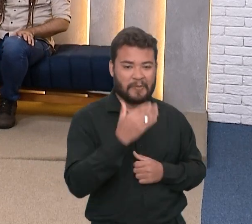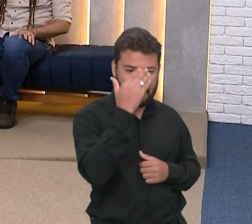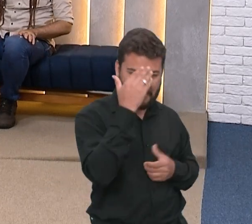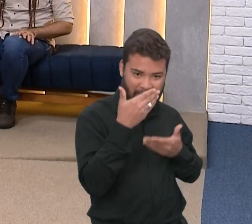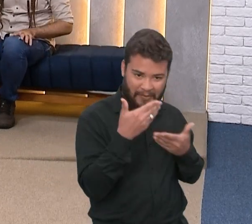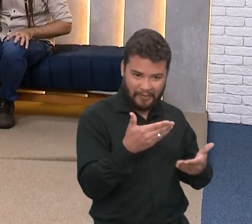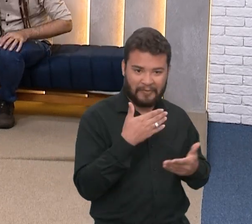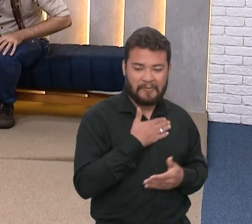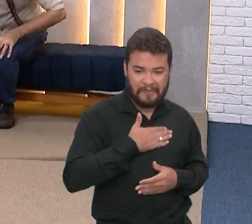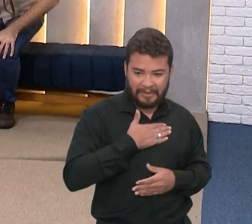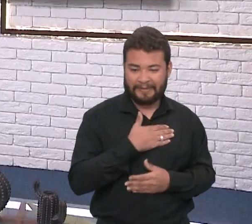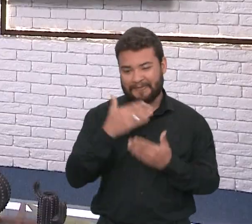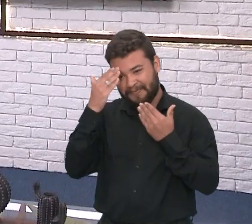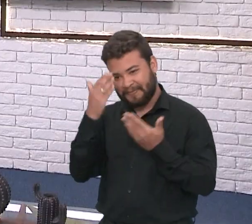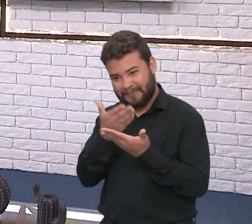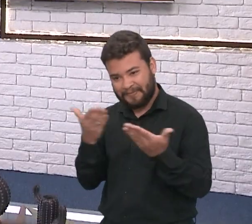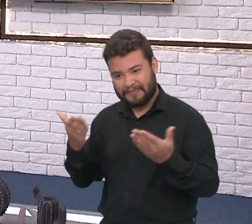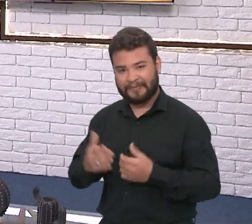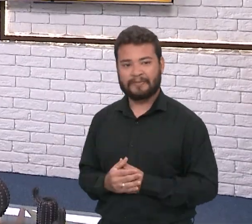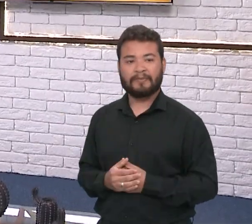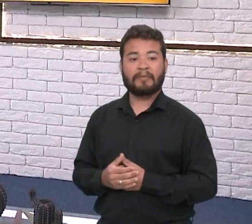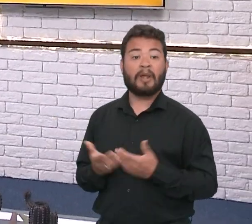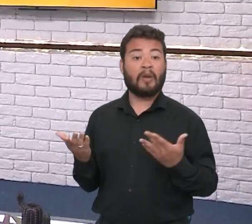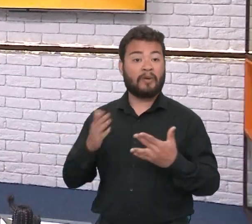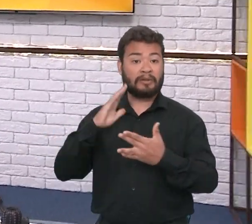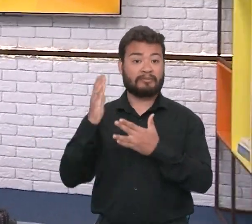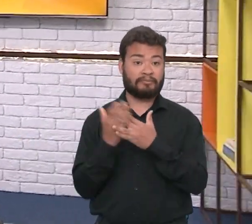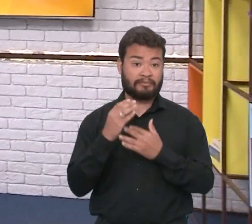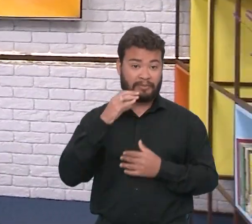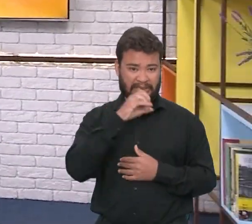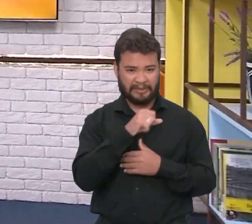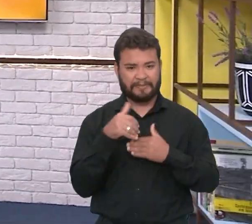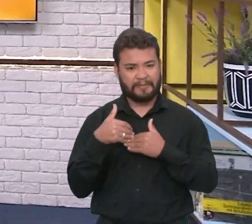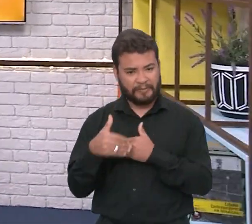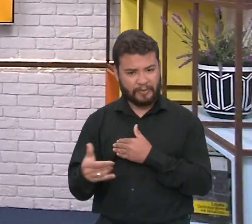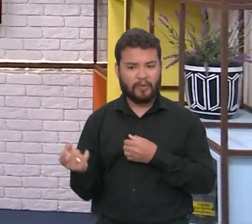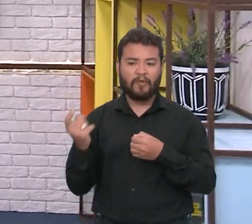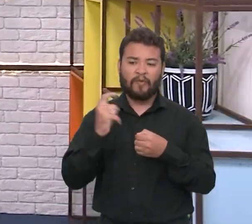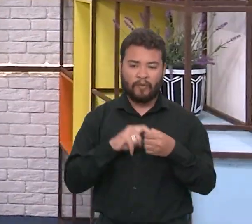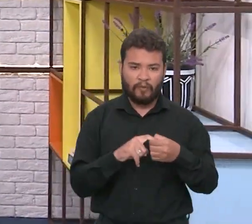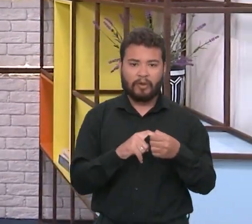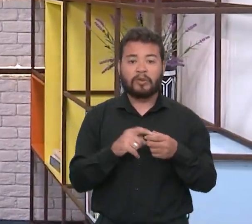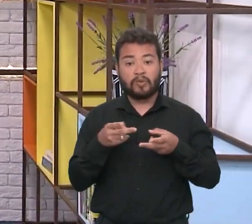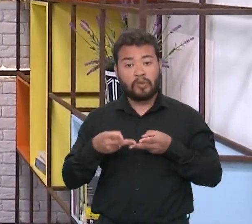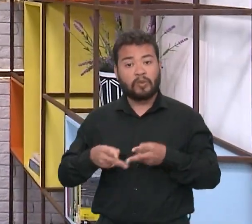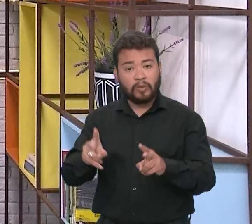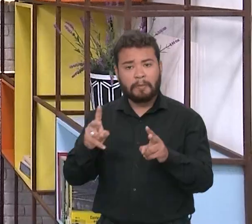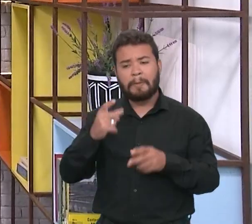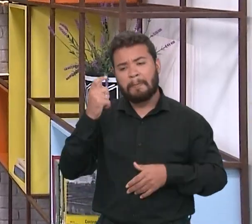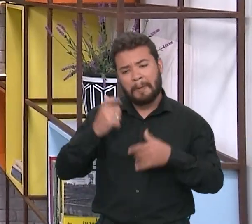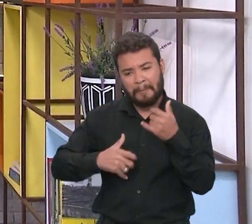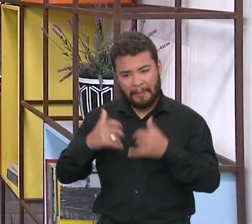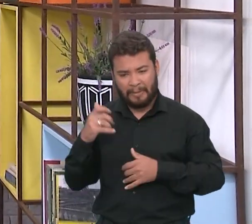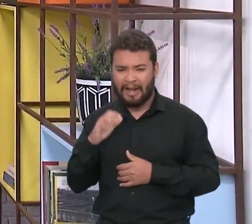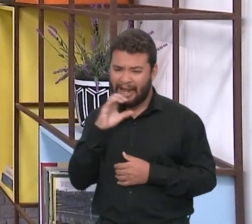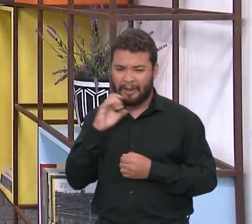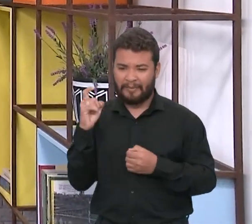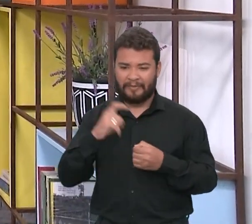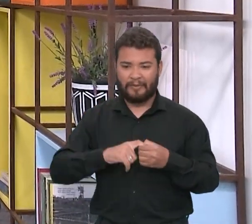Obrigado vocês. E agora, pessoal, a gente vai para um rápido intervalo. Daqui a pouquinho a gente volta trazendo muito mais para você. Não saia daí.